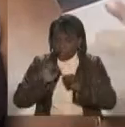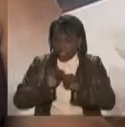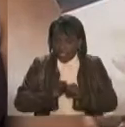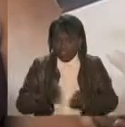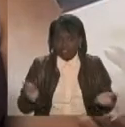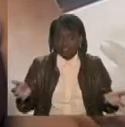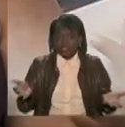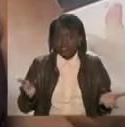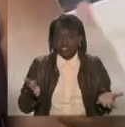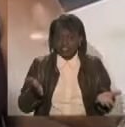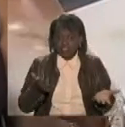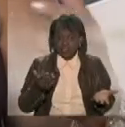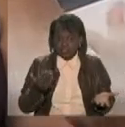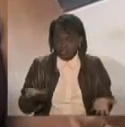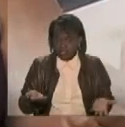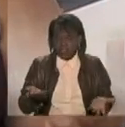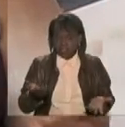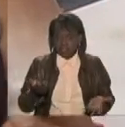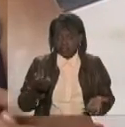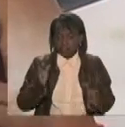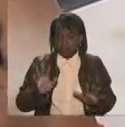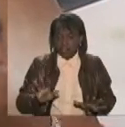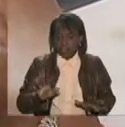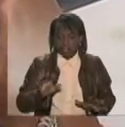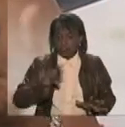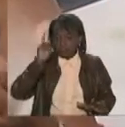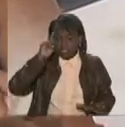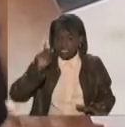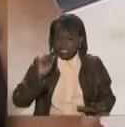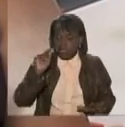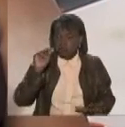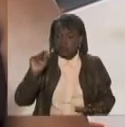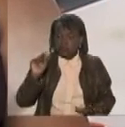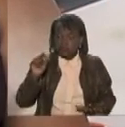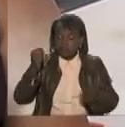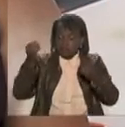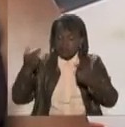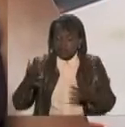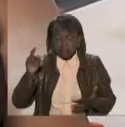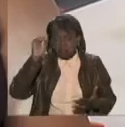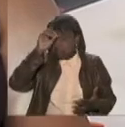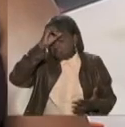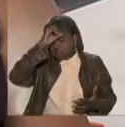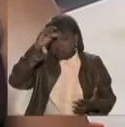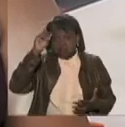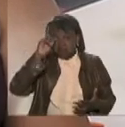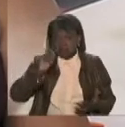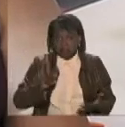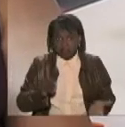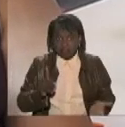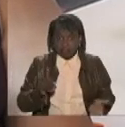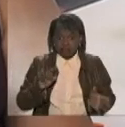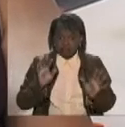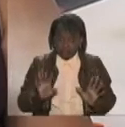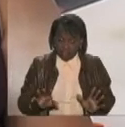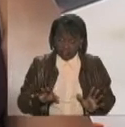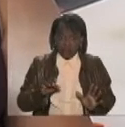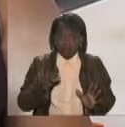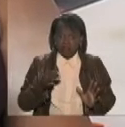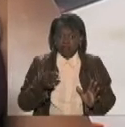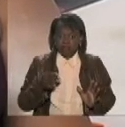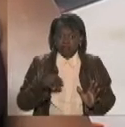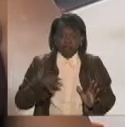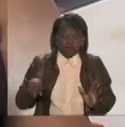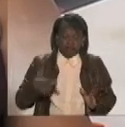bebe-se sexo, sabe? E, no entanto, não se sabe do que está se falando. Quando